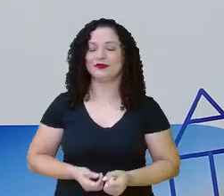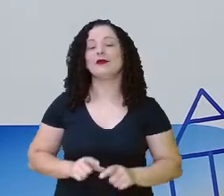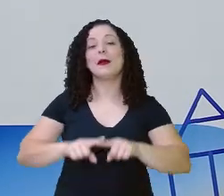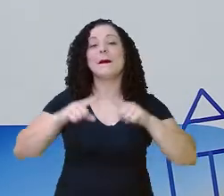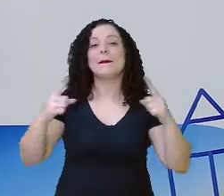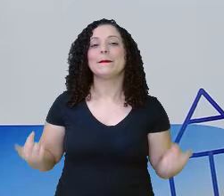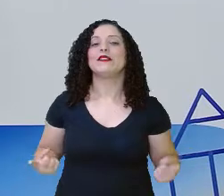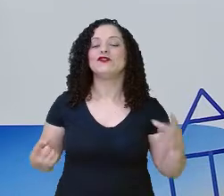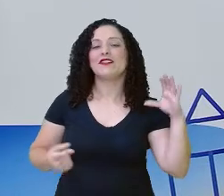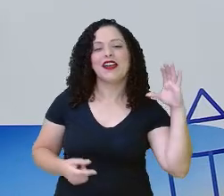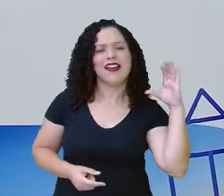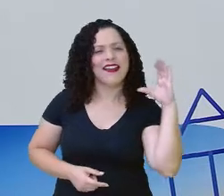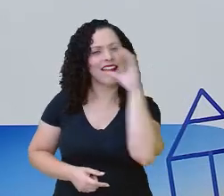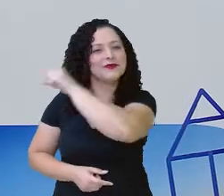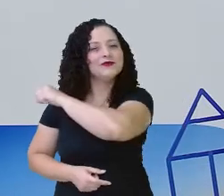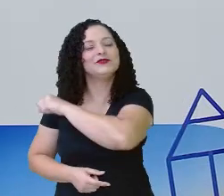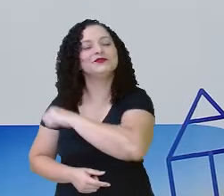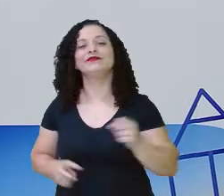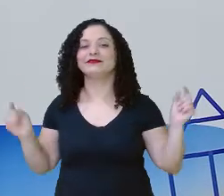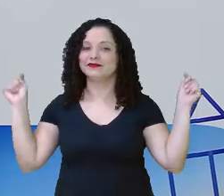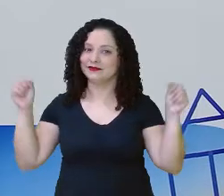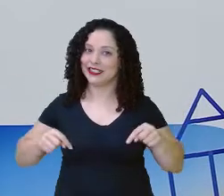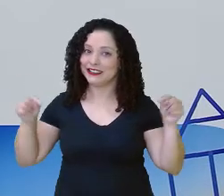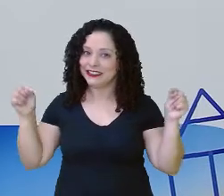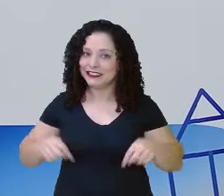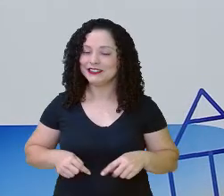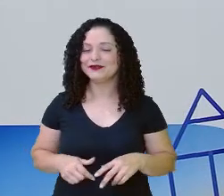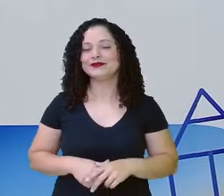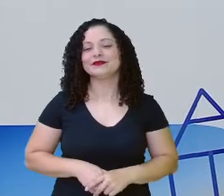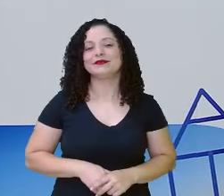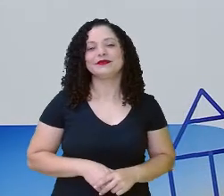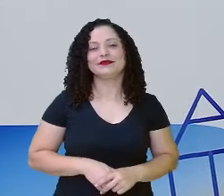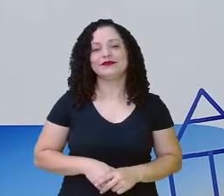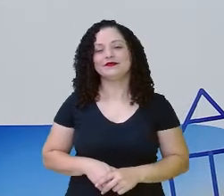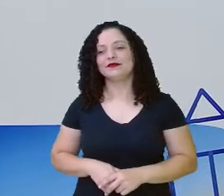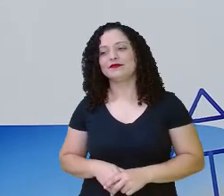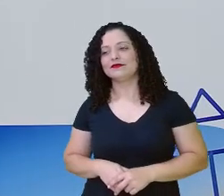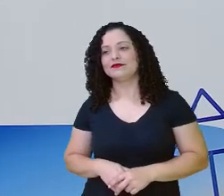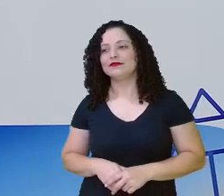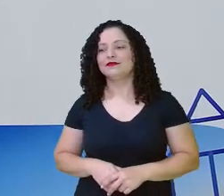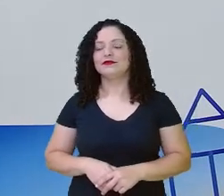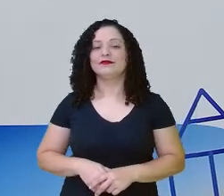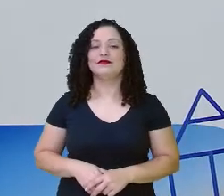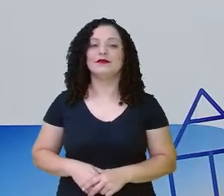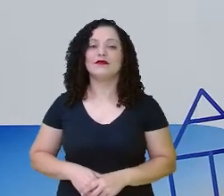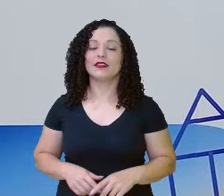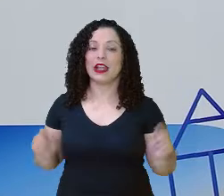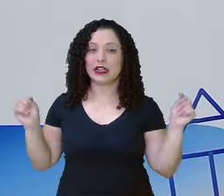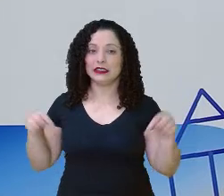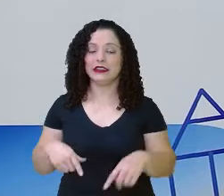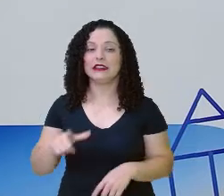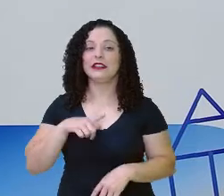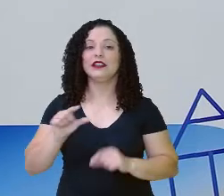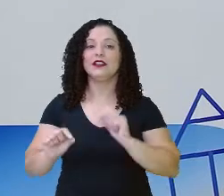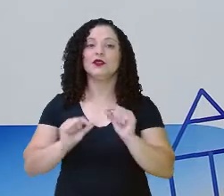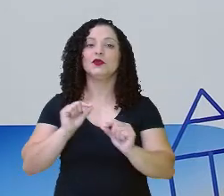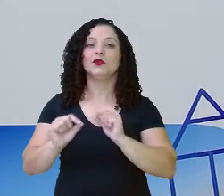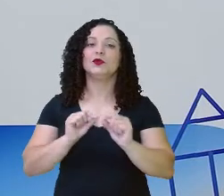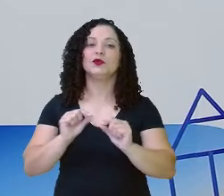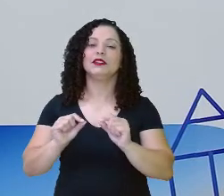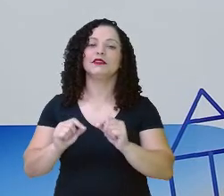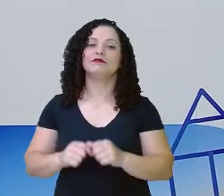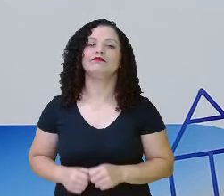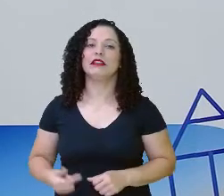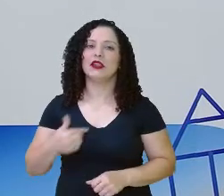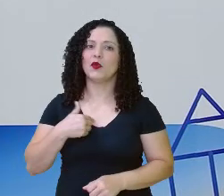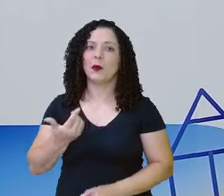mas é bem rápido para a gente aqui. Beleza? Bom, nós temos aqui o seguinte, eu inclusive